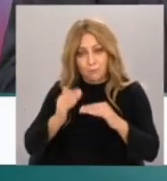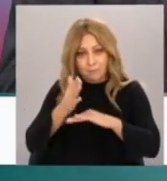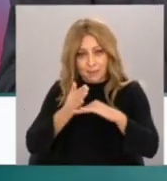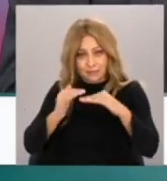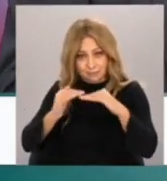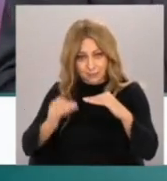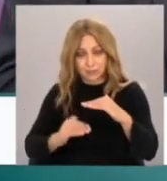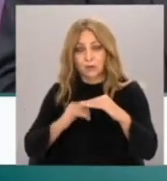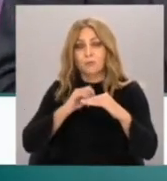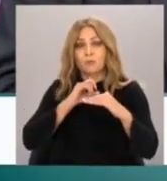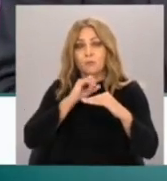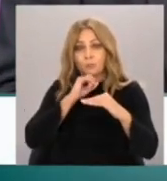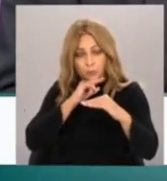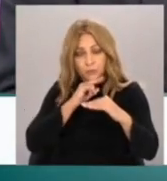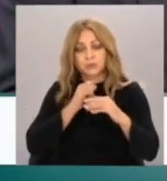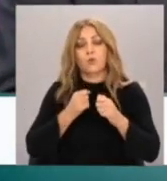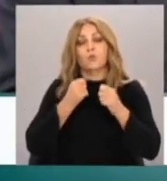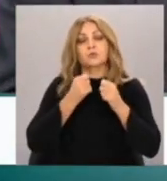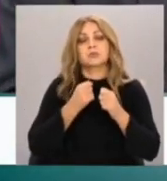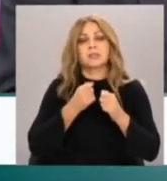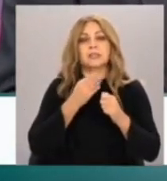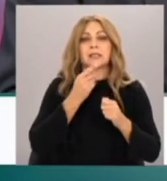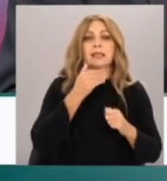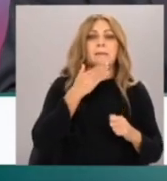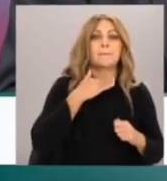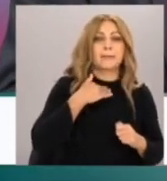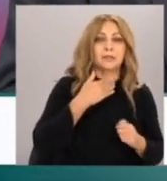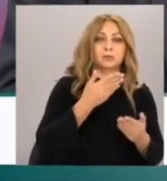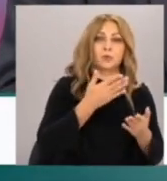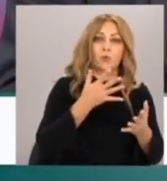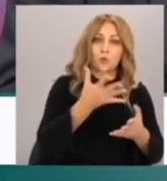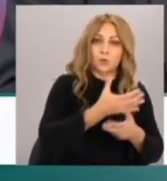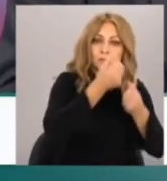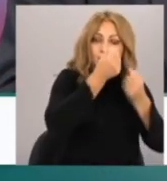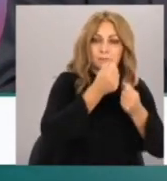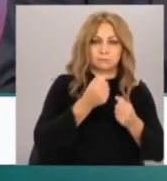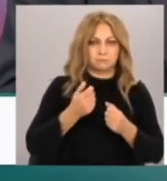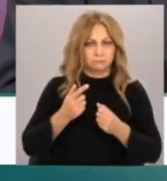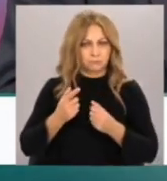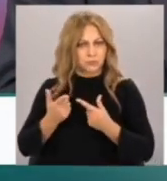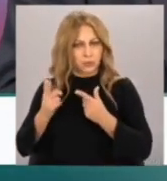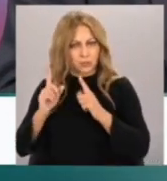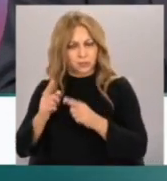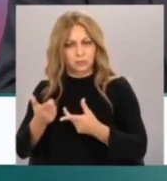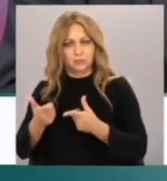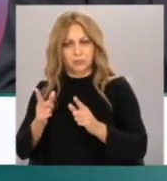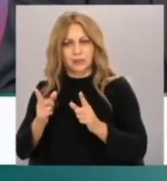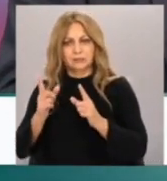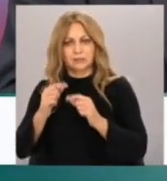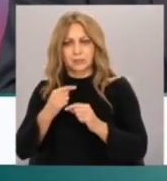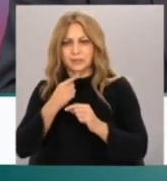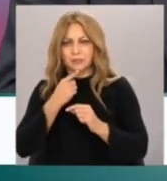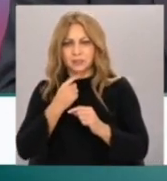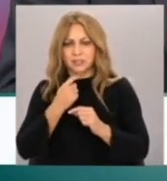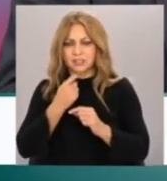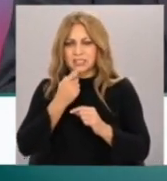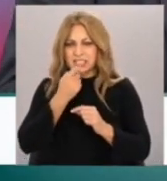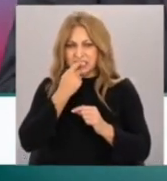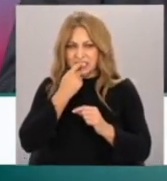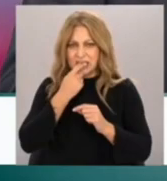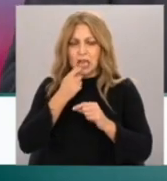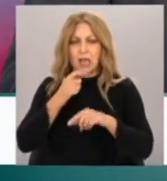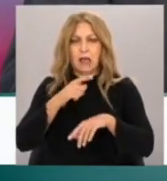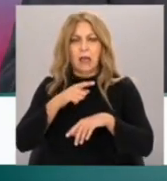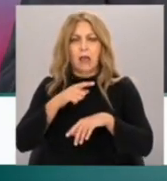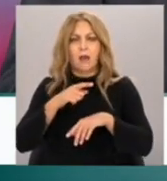ascender e se bem que a e agora estou só isso o livro também propõe nova conta da mente pensante Duas vendas O que